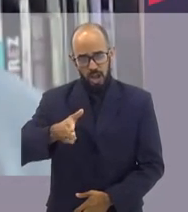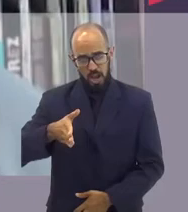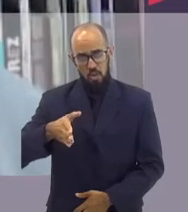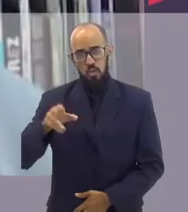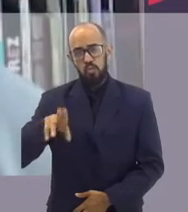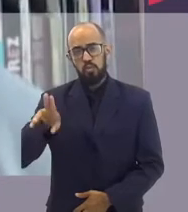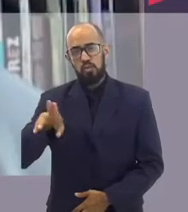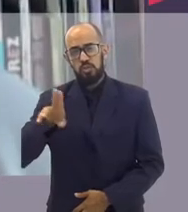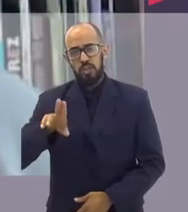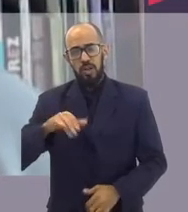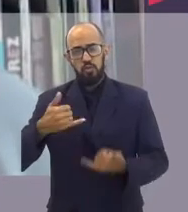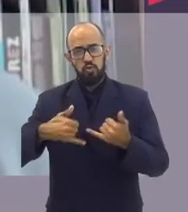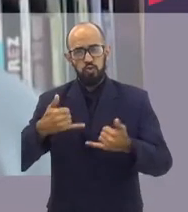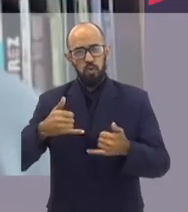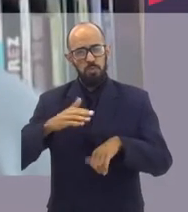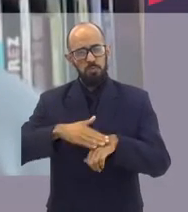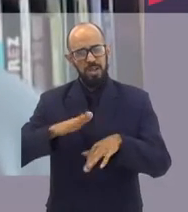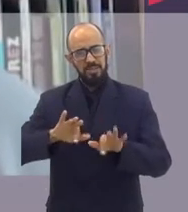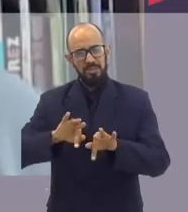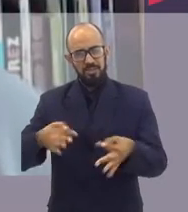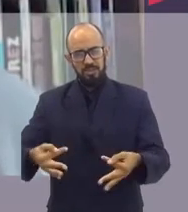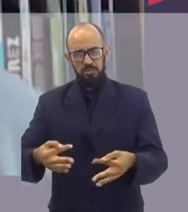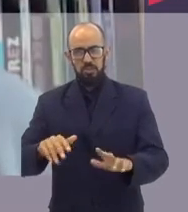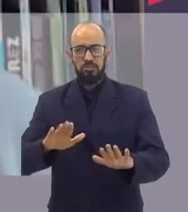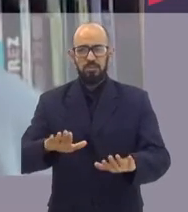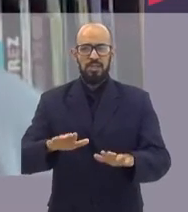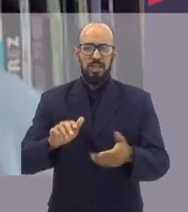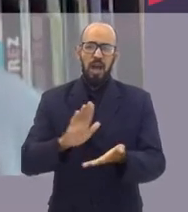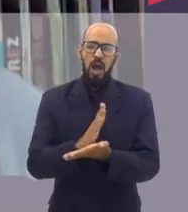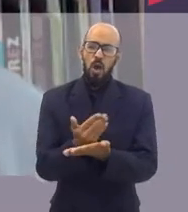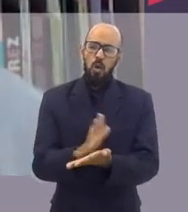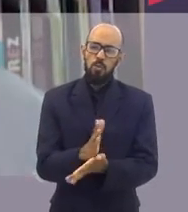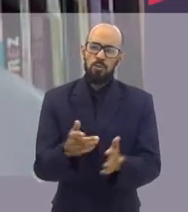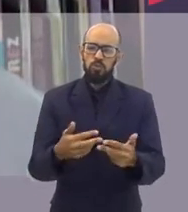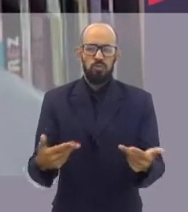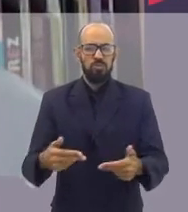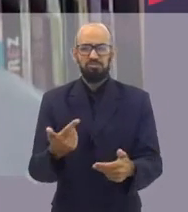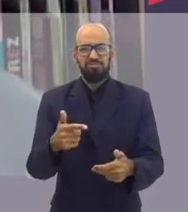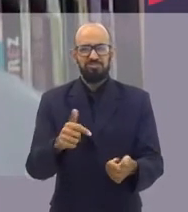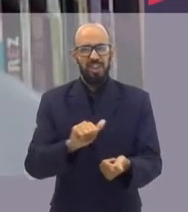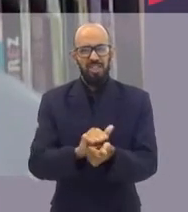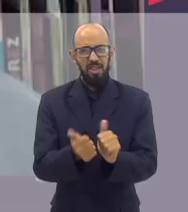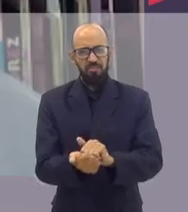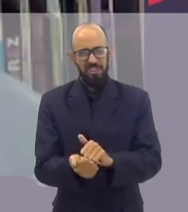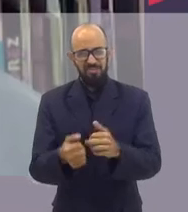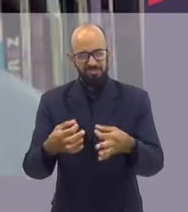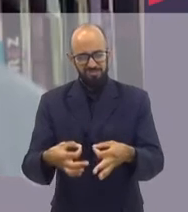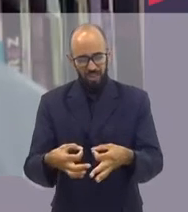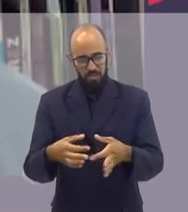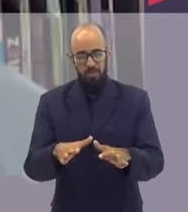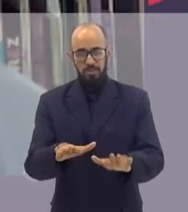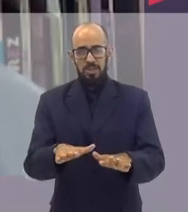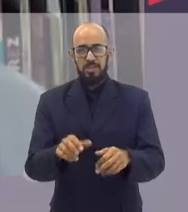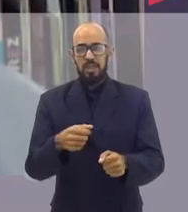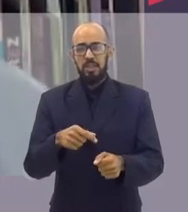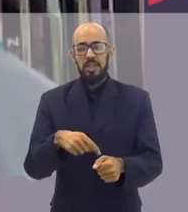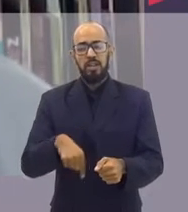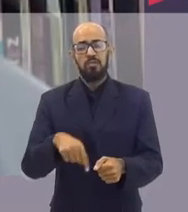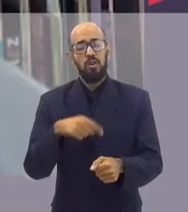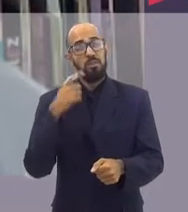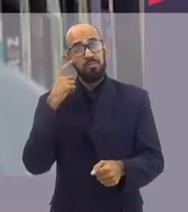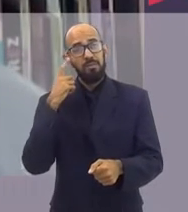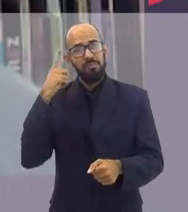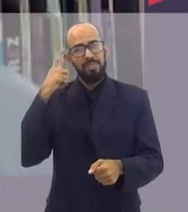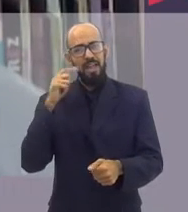dele, mas um jogo mais simples e que tinha algumas coisas que ele não ficava contente que aconteciam durante o jogo. E ele veio atrás